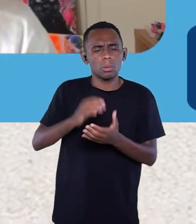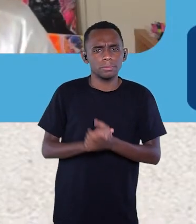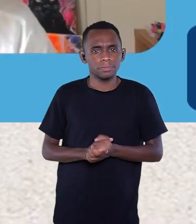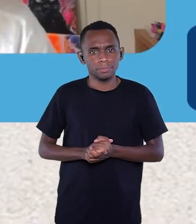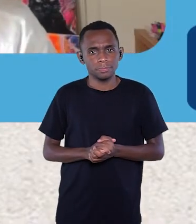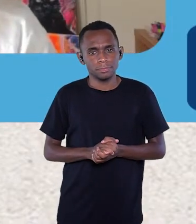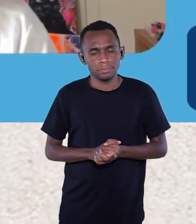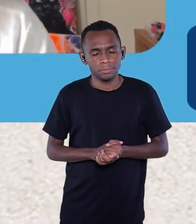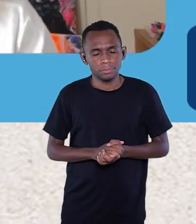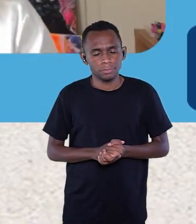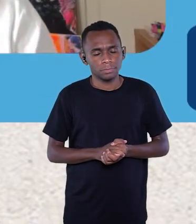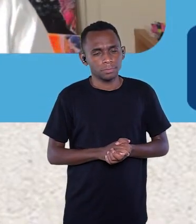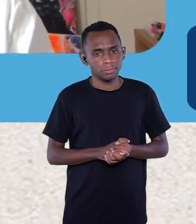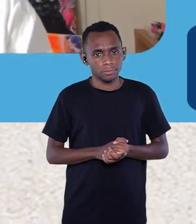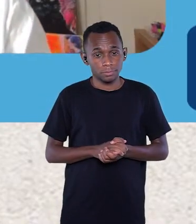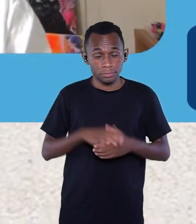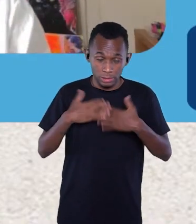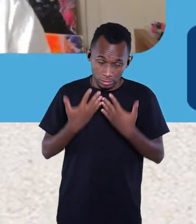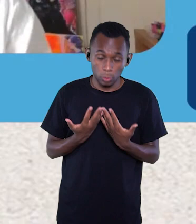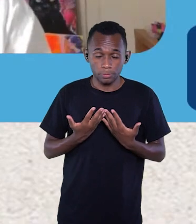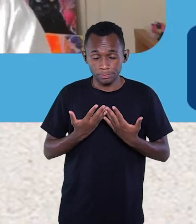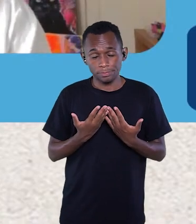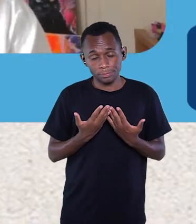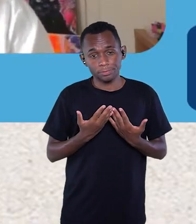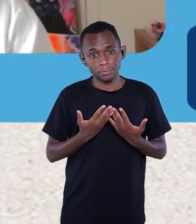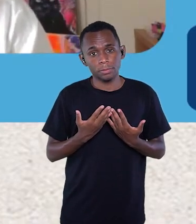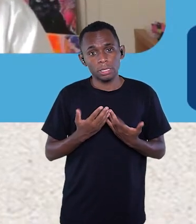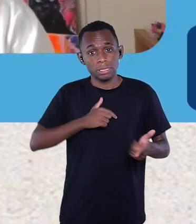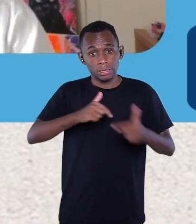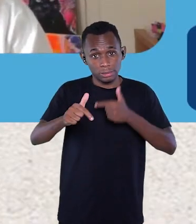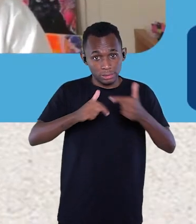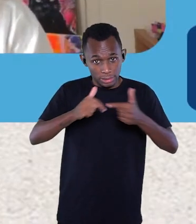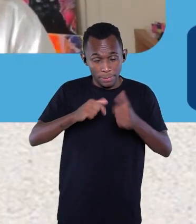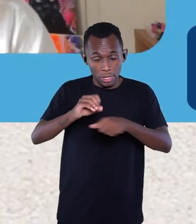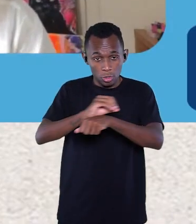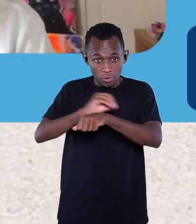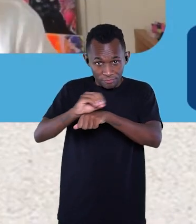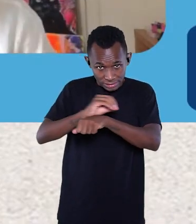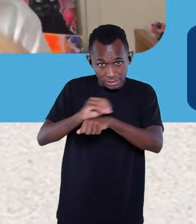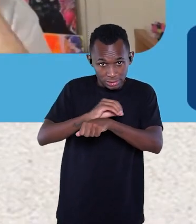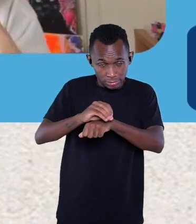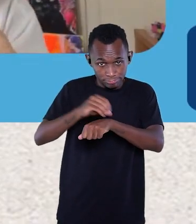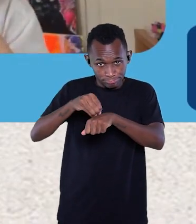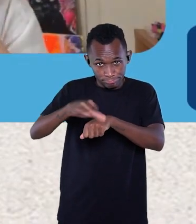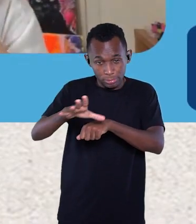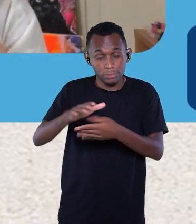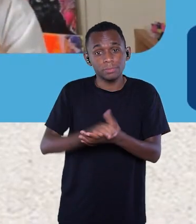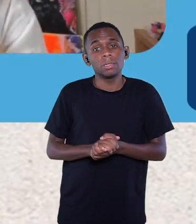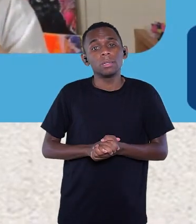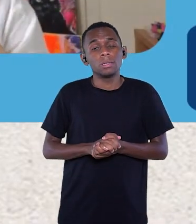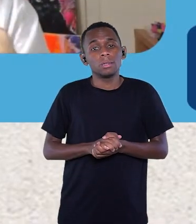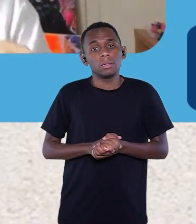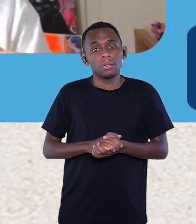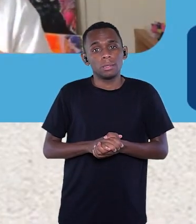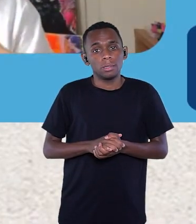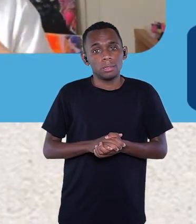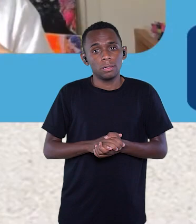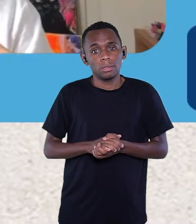funciona. Sim. Então, esse trabalho das oficinas é uma coisa